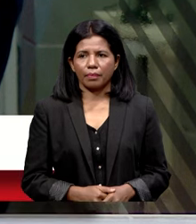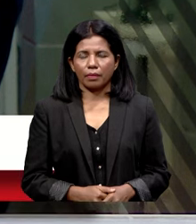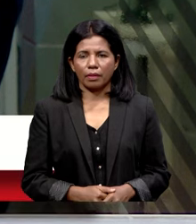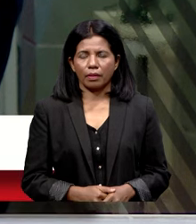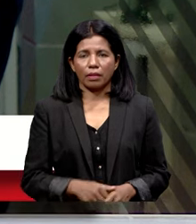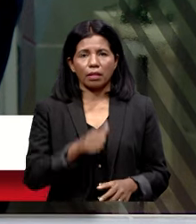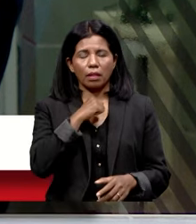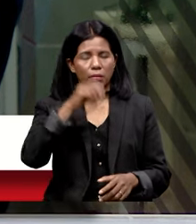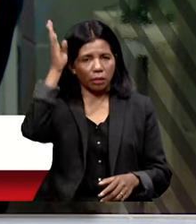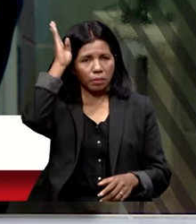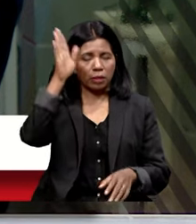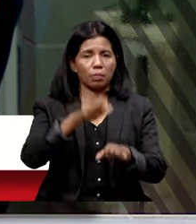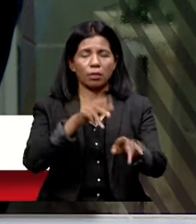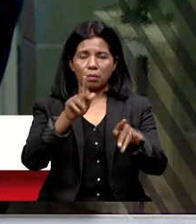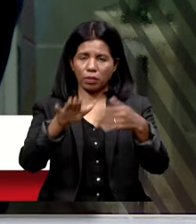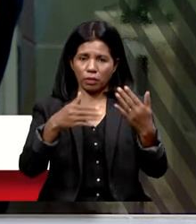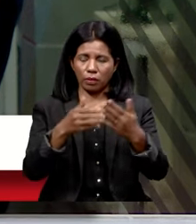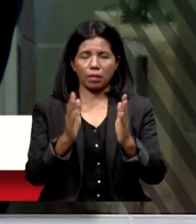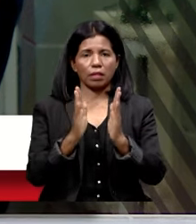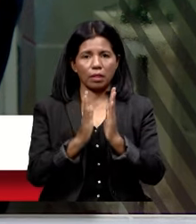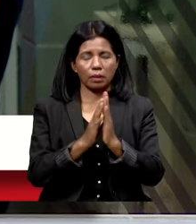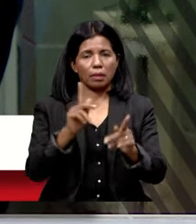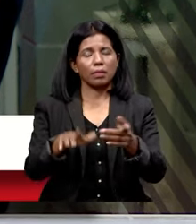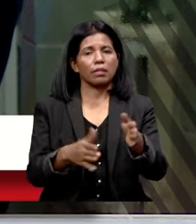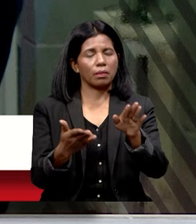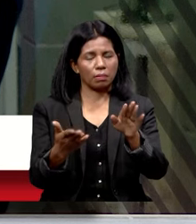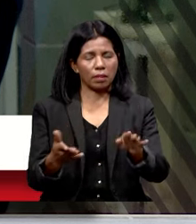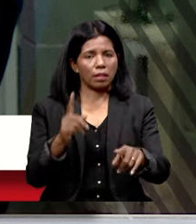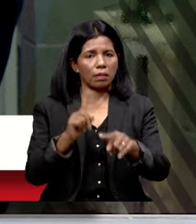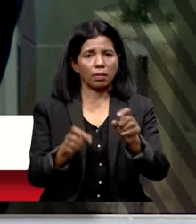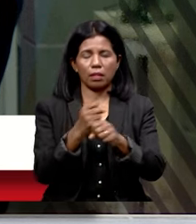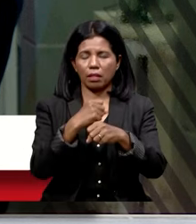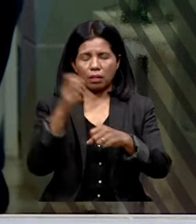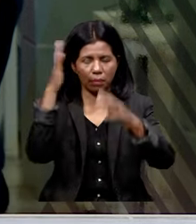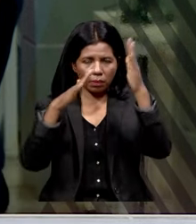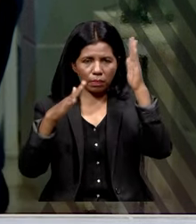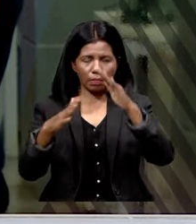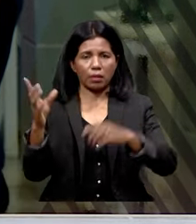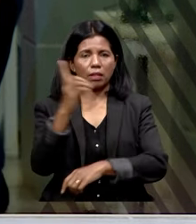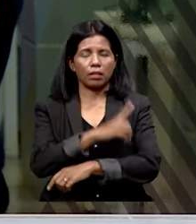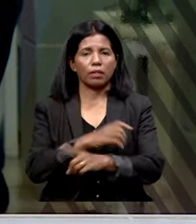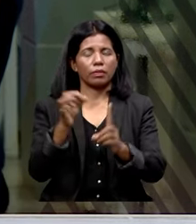Don Virgilio convida Sarani Rotu-Rotu a Torreza para matar bem Sira não evita problema e loro finiado nem.